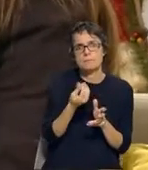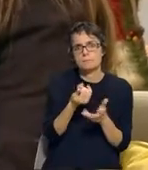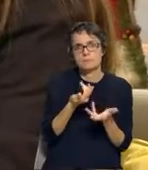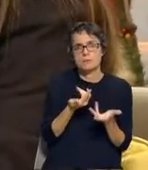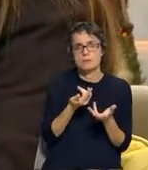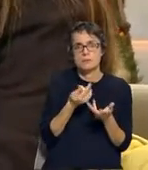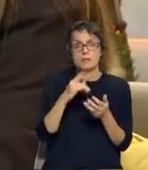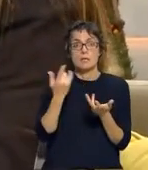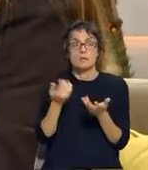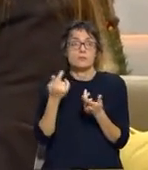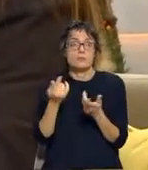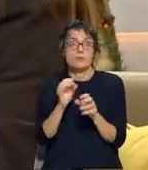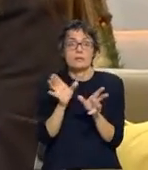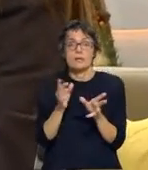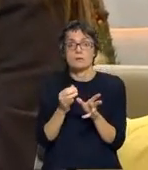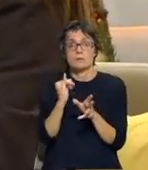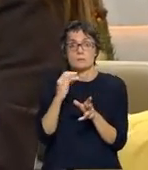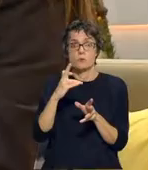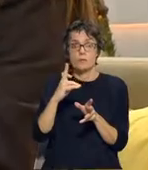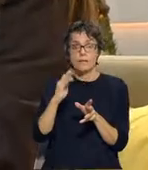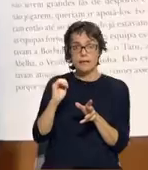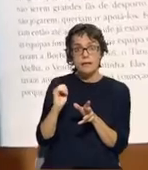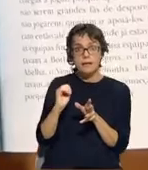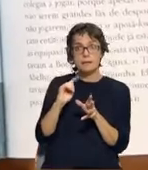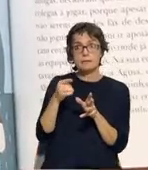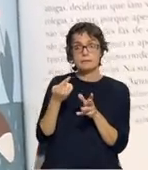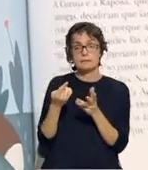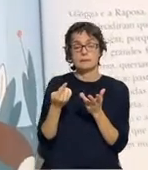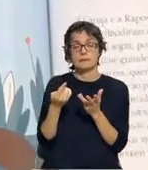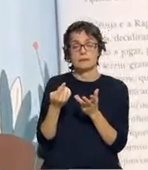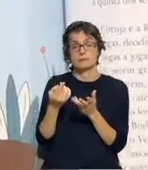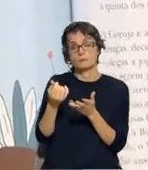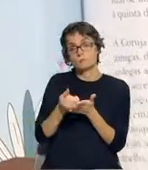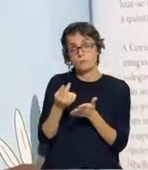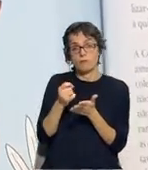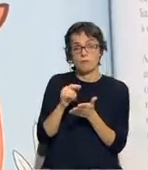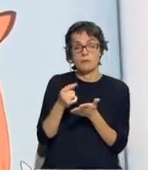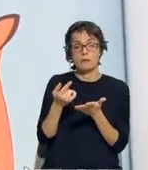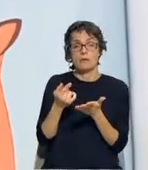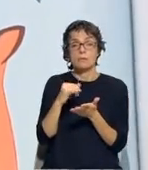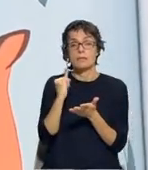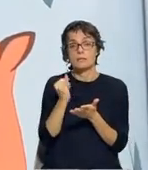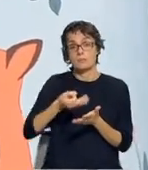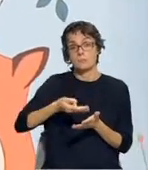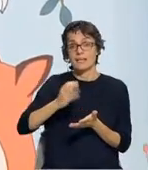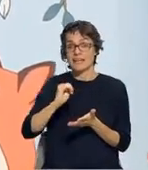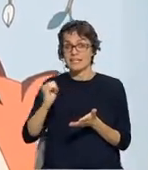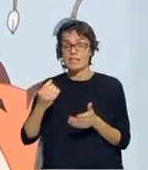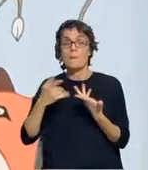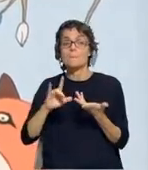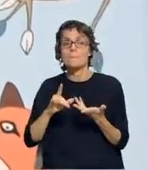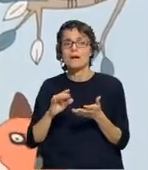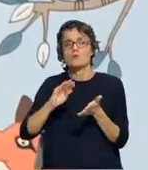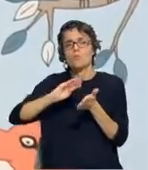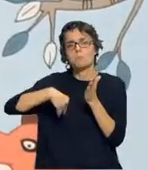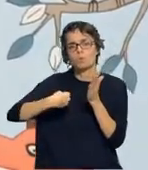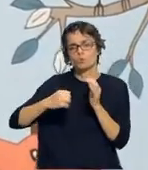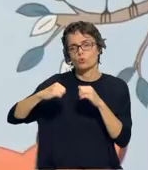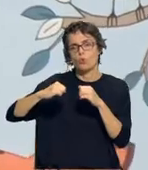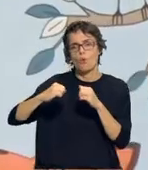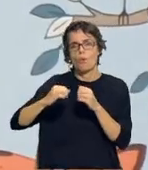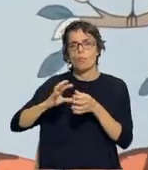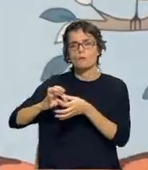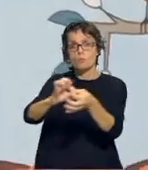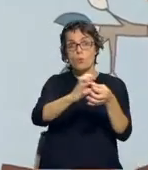do IRS e, portanto, pouco mais, porque Ajudaris sendo uma EPSS, mas não tem protocolo de cooperação com o Estado. Já percebi.